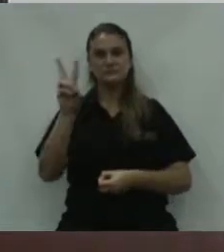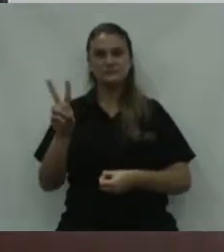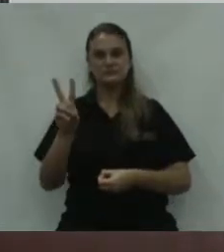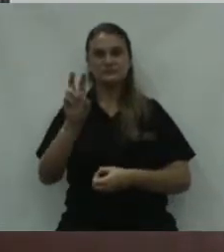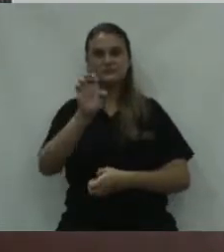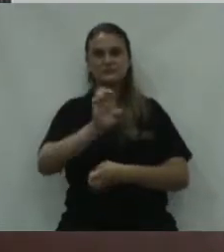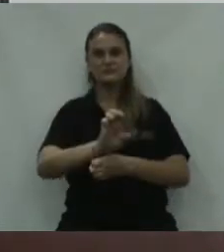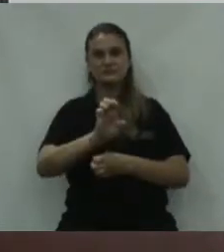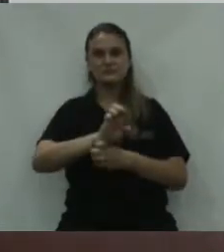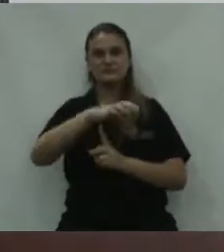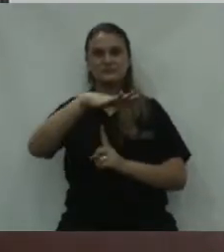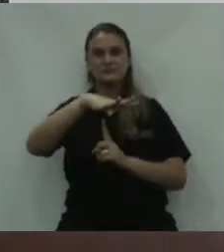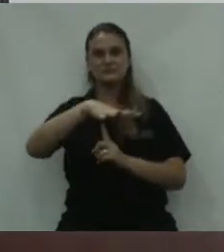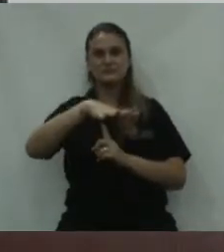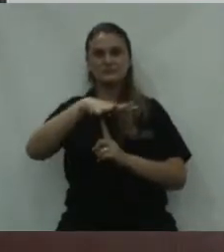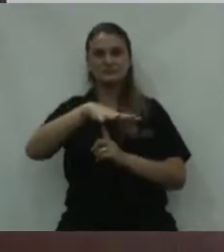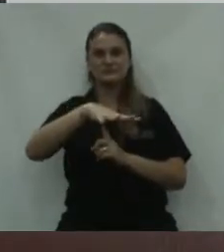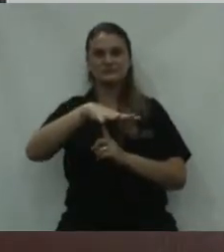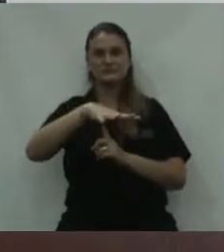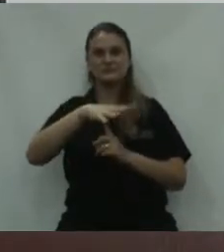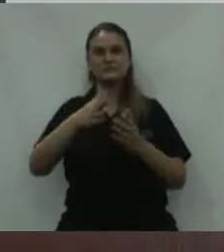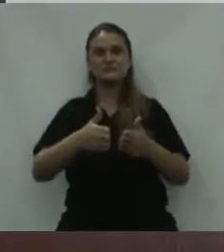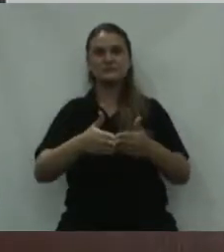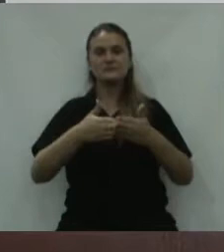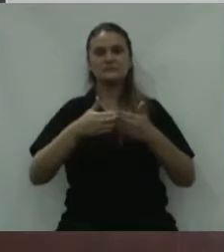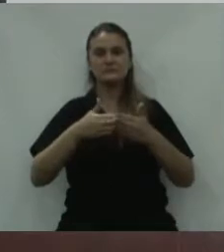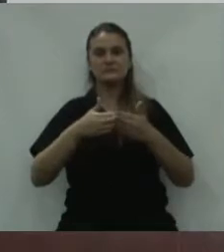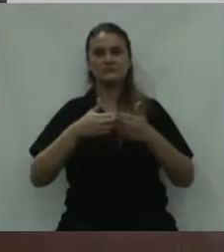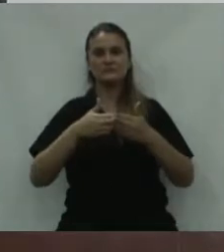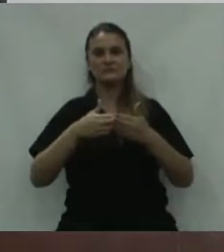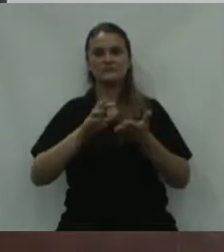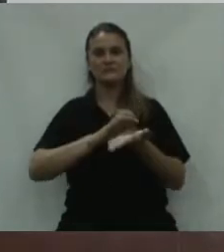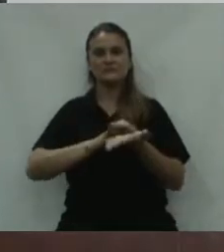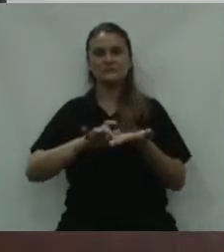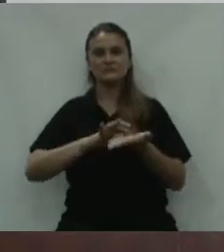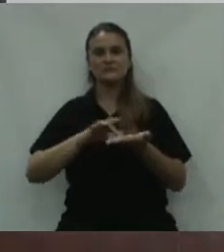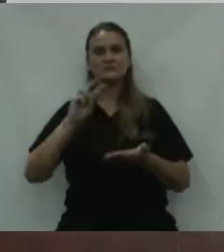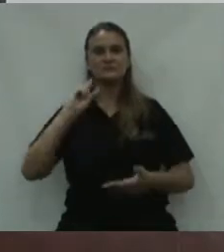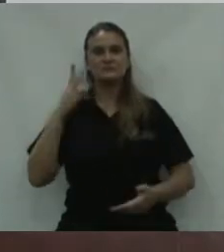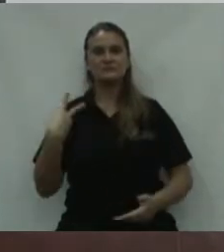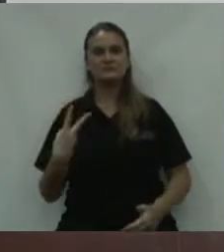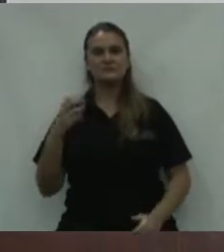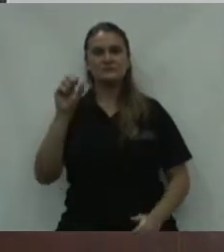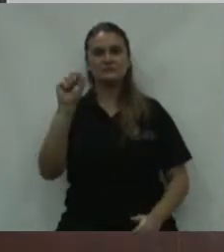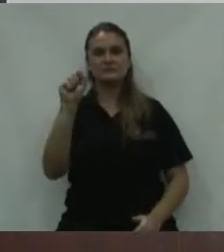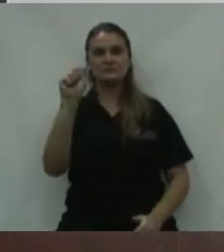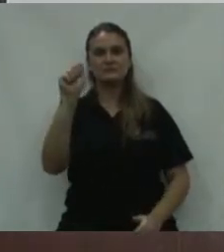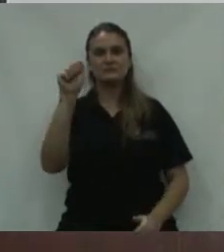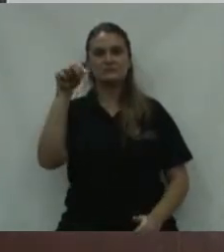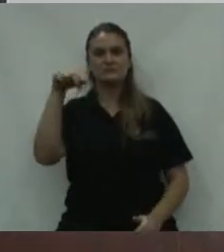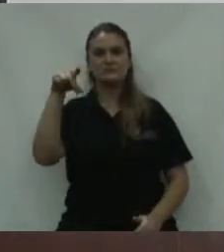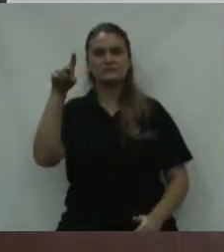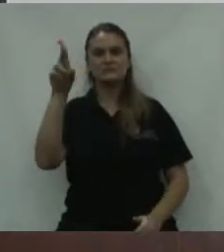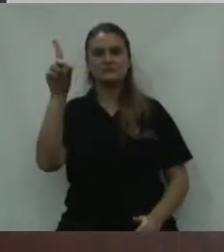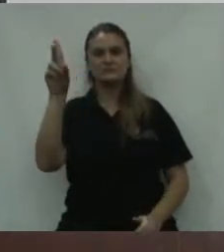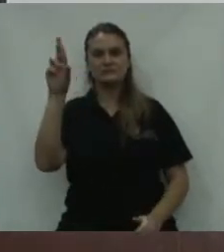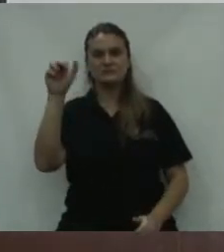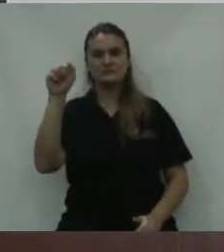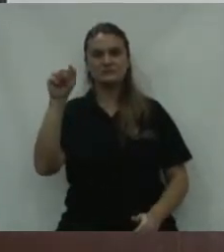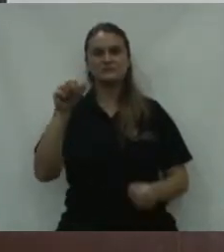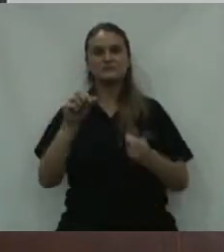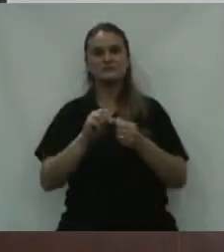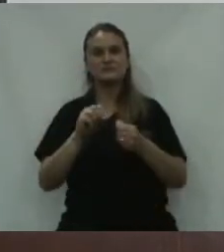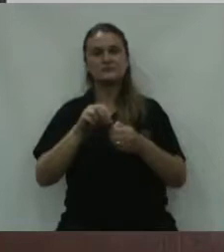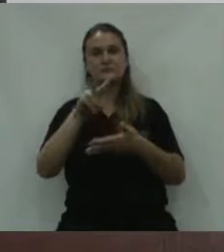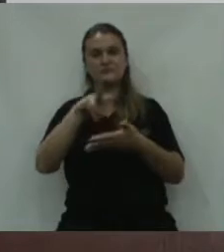União da Vitória, Estado do Paraná. Solicito a secretária vereadora Sandra Aparecida Kish Pinheiro